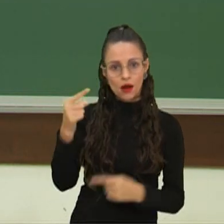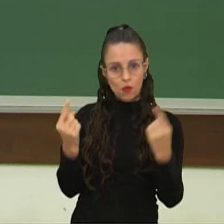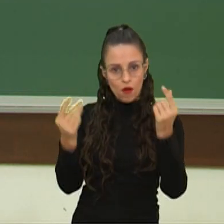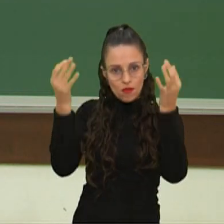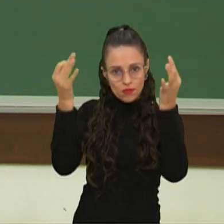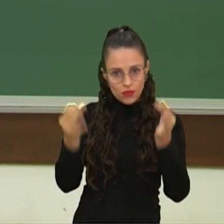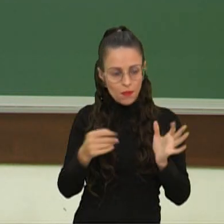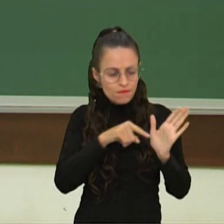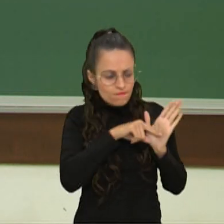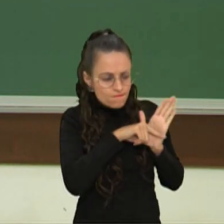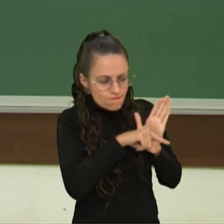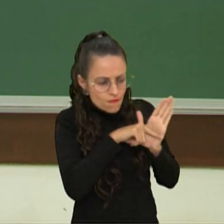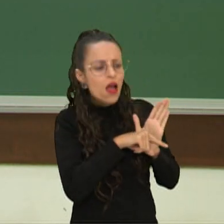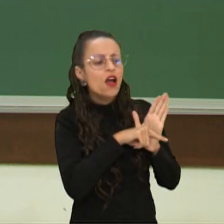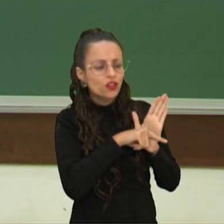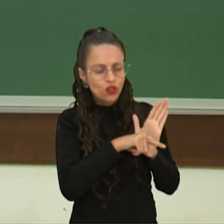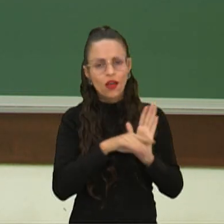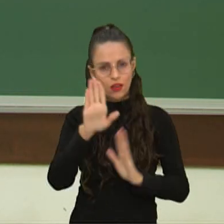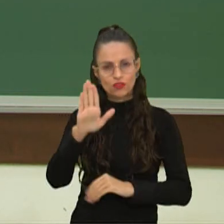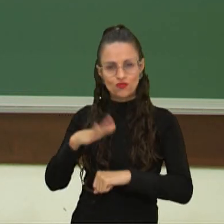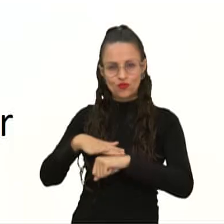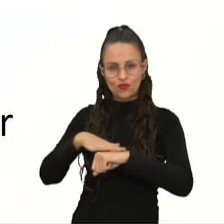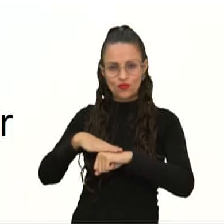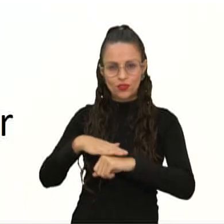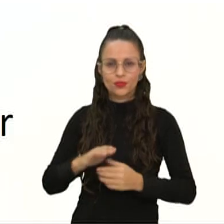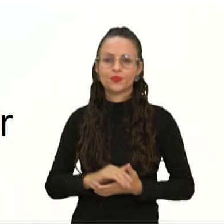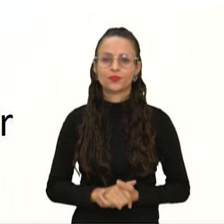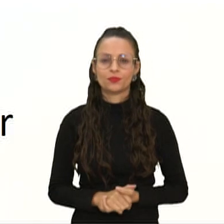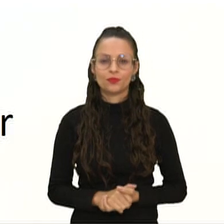correta, pesquisar, daí a gente já conversa. Vamos lá.